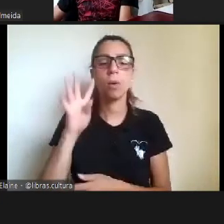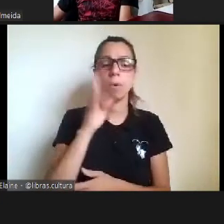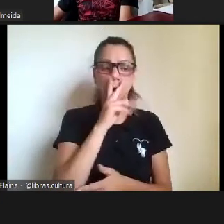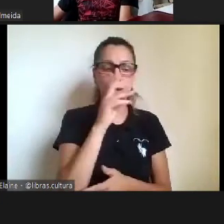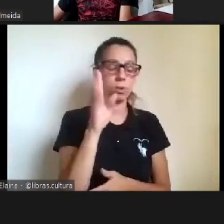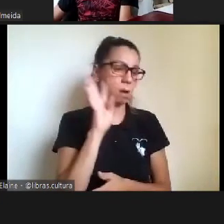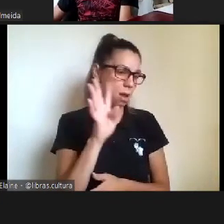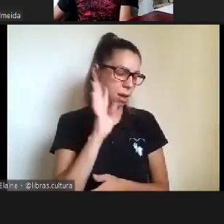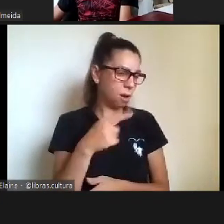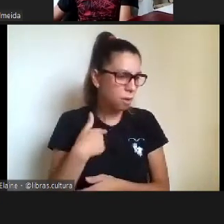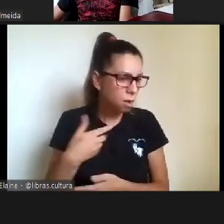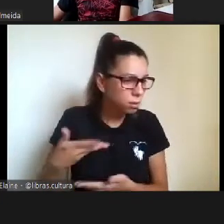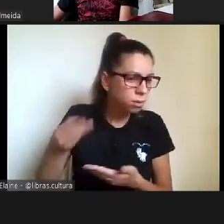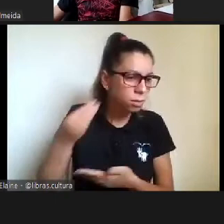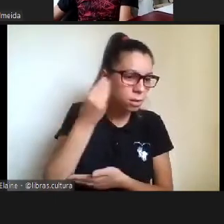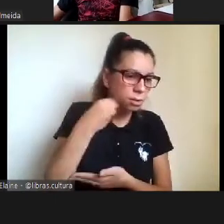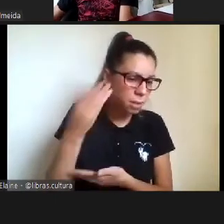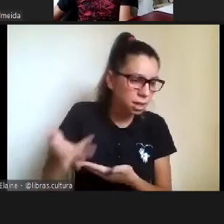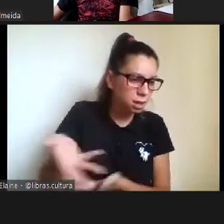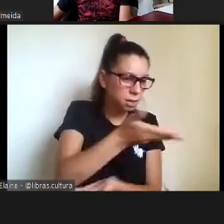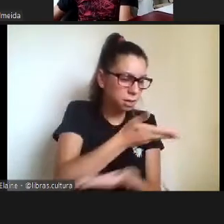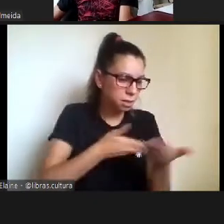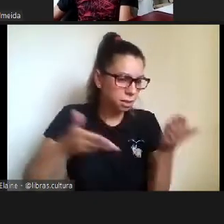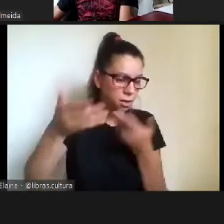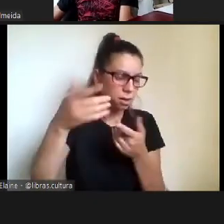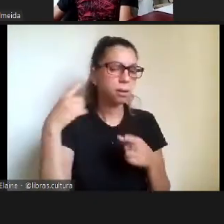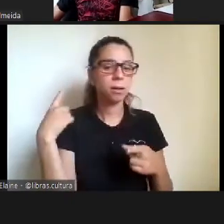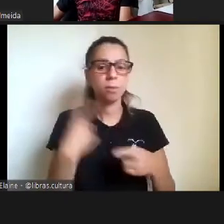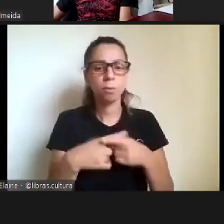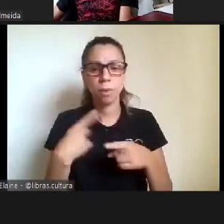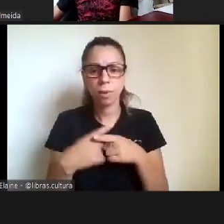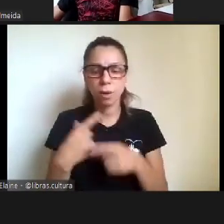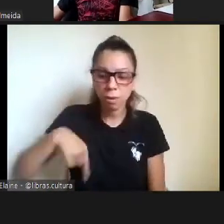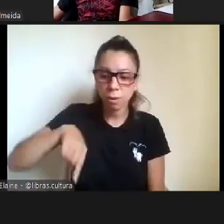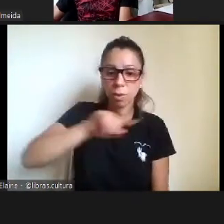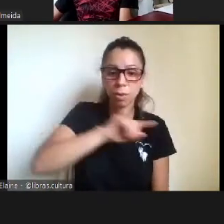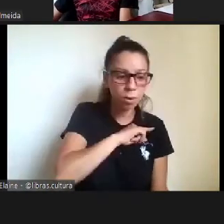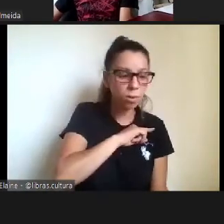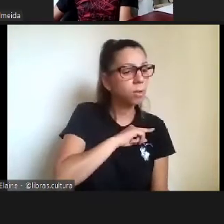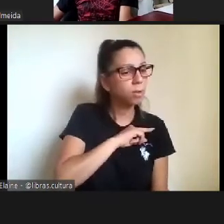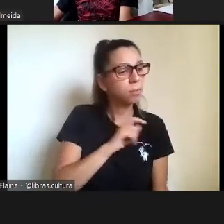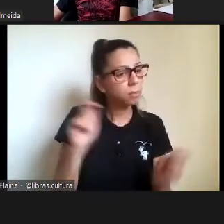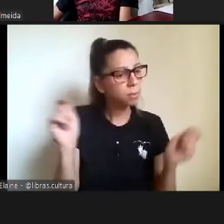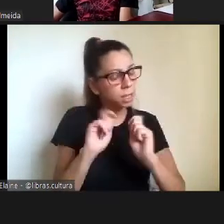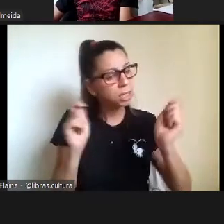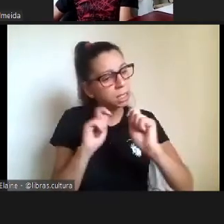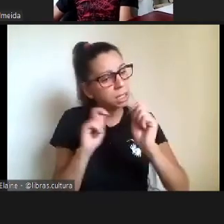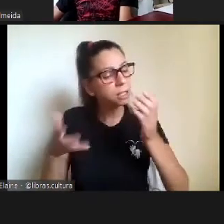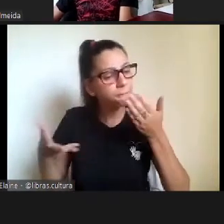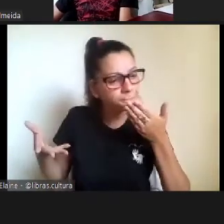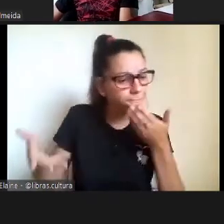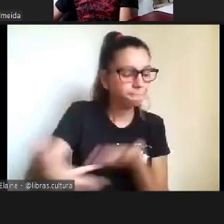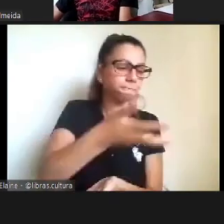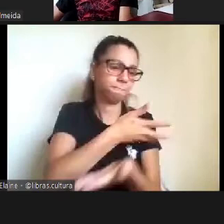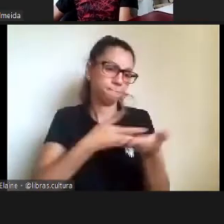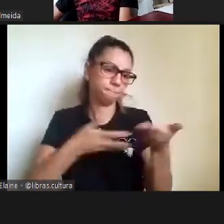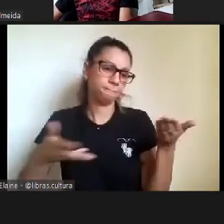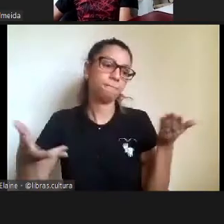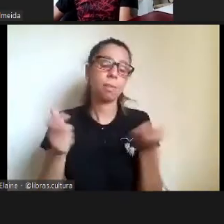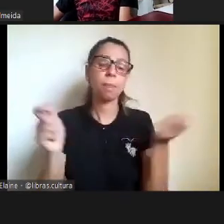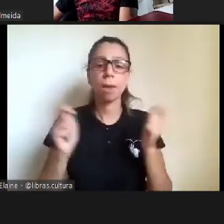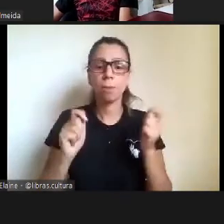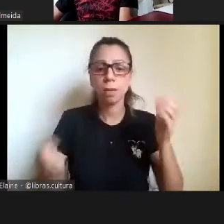sabe? A gente está com um pouco escuta entre nós, e a gente precisa construir um universo artístico